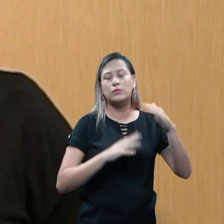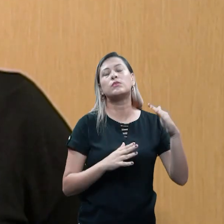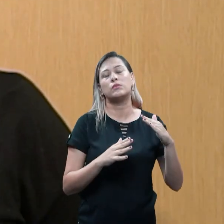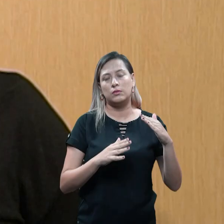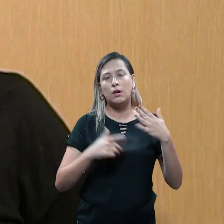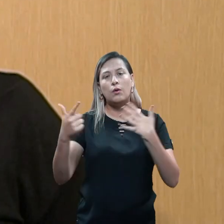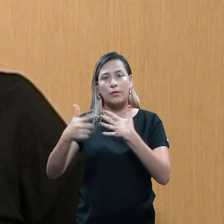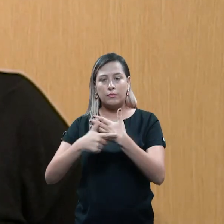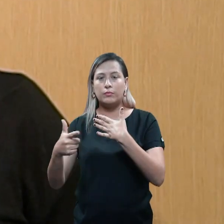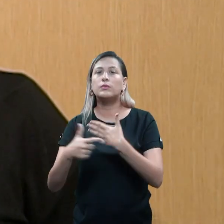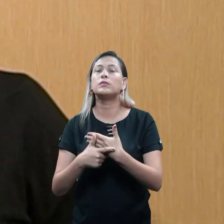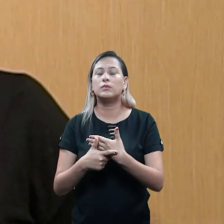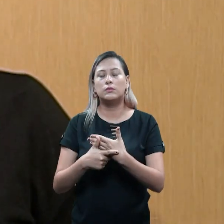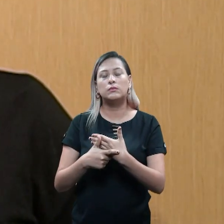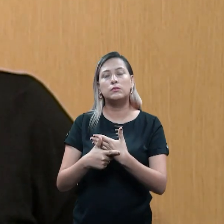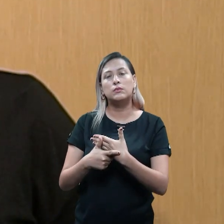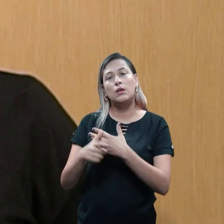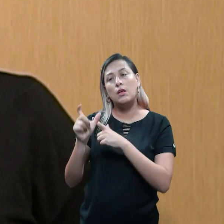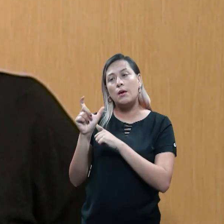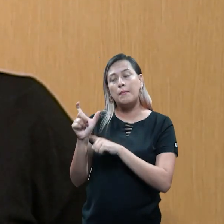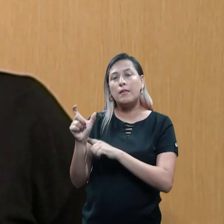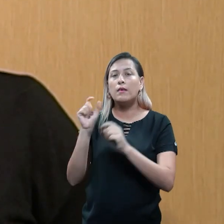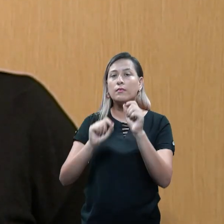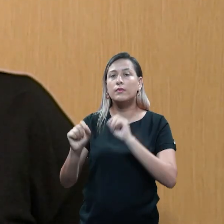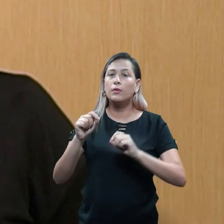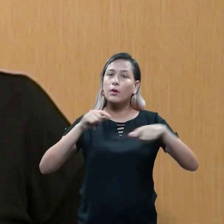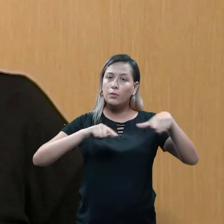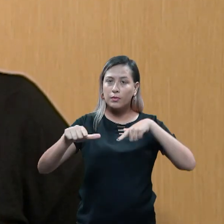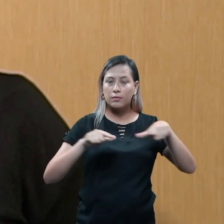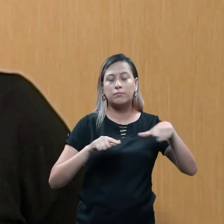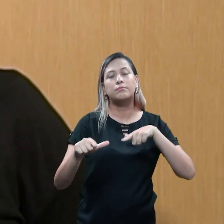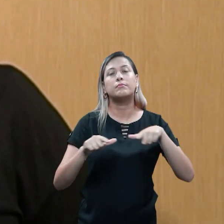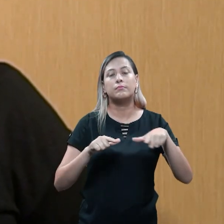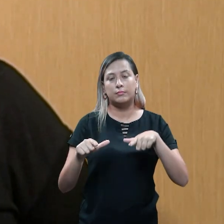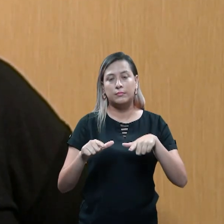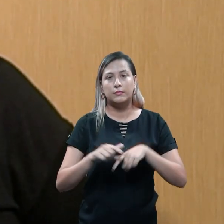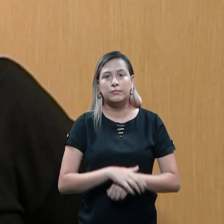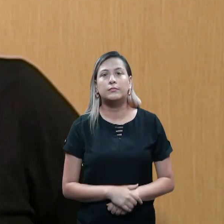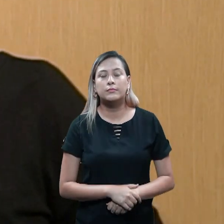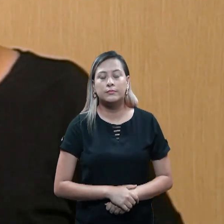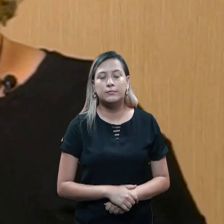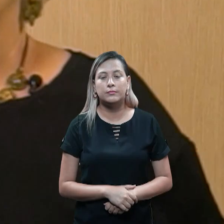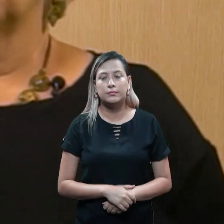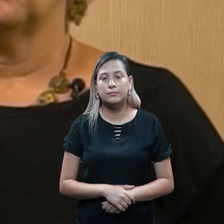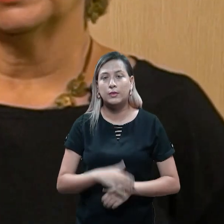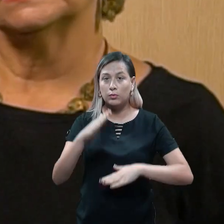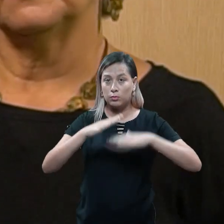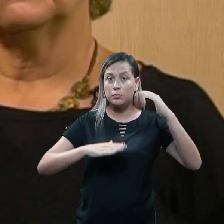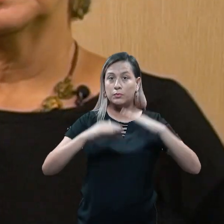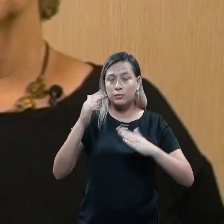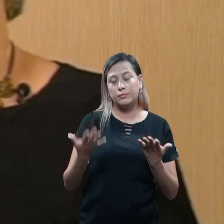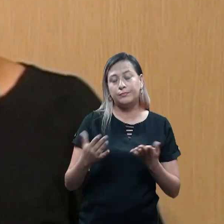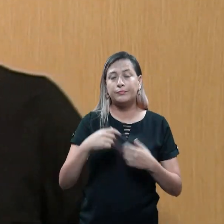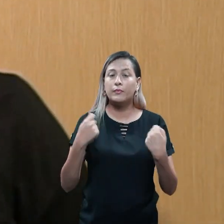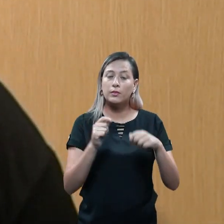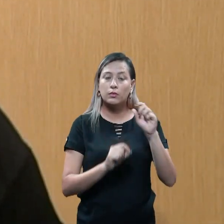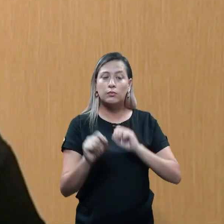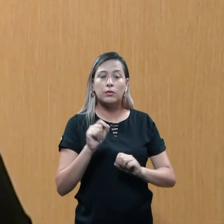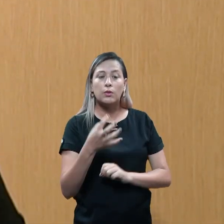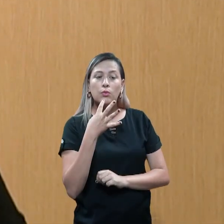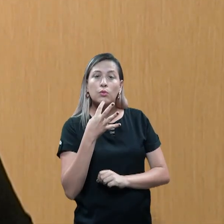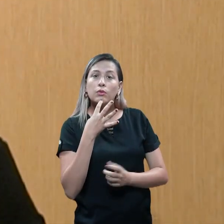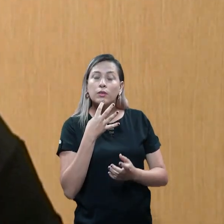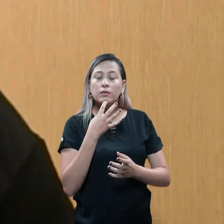Já a palavra design se refere ao trabalho que o profissional realiza. É necessário o conhecimento das técnicas